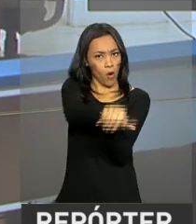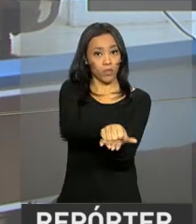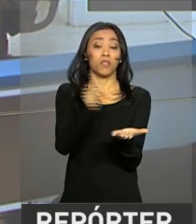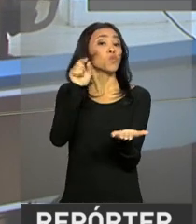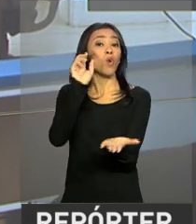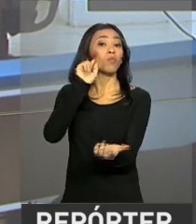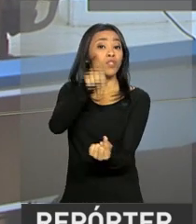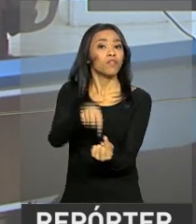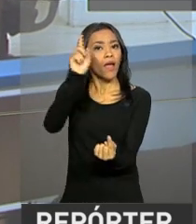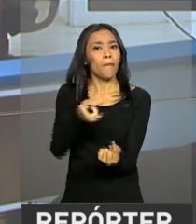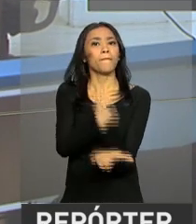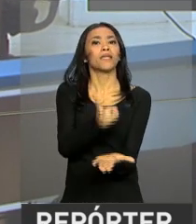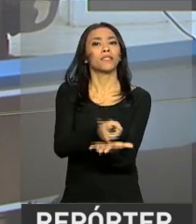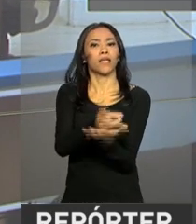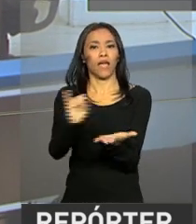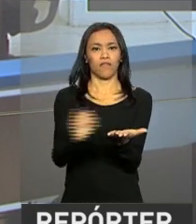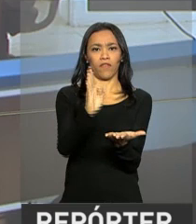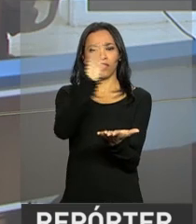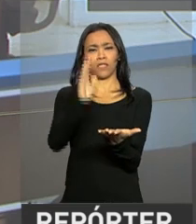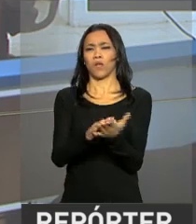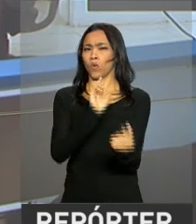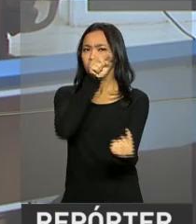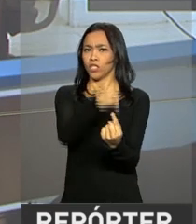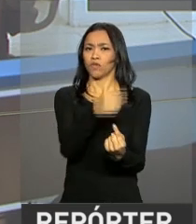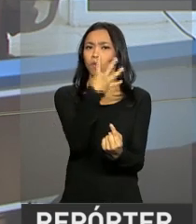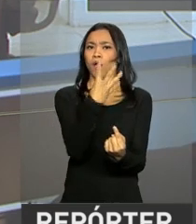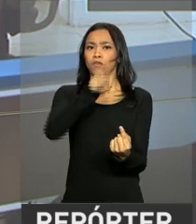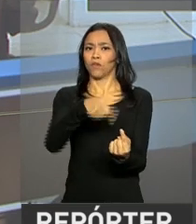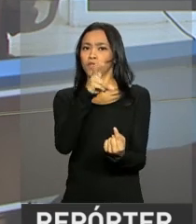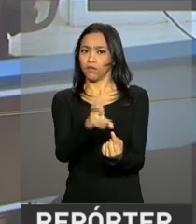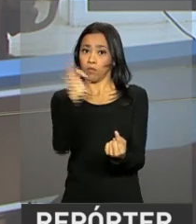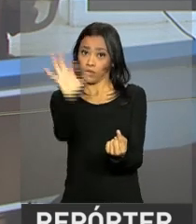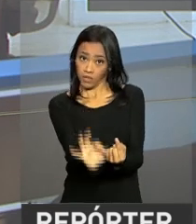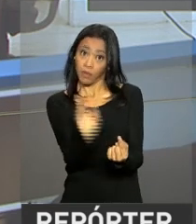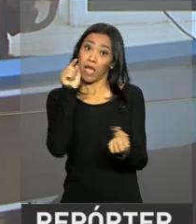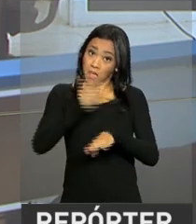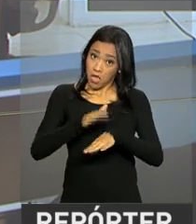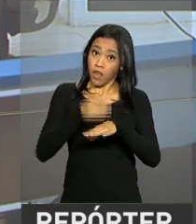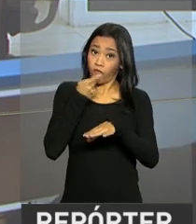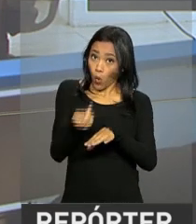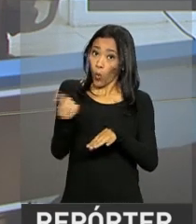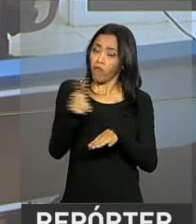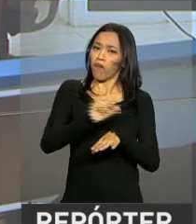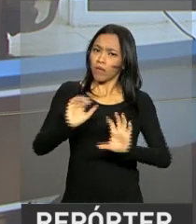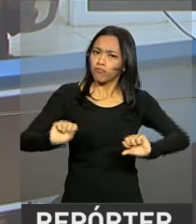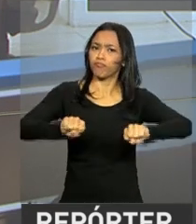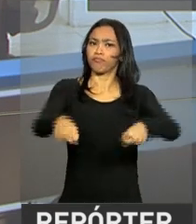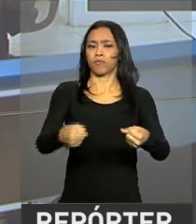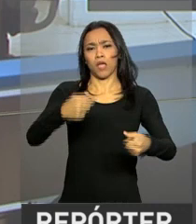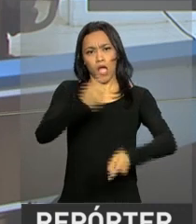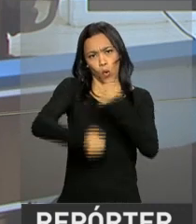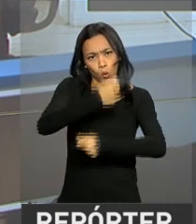manter a inflação no centro da meta de 45% segundo o goldfine isso vai contribuir para a recuperação do crescimento